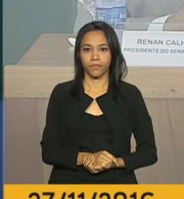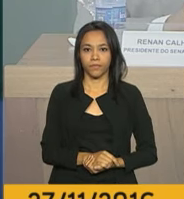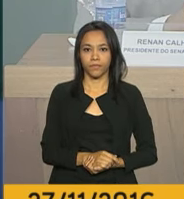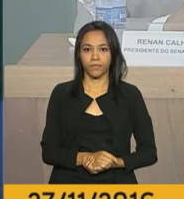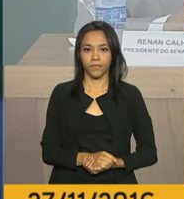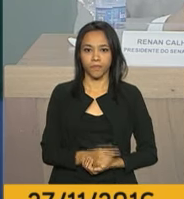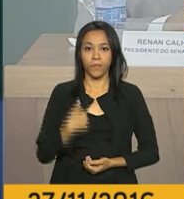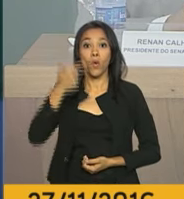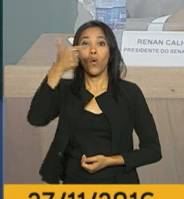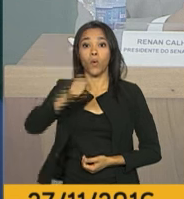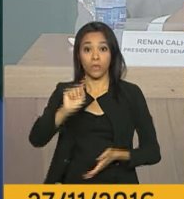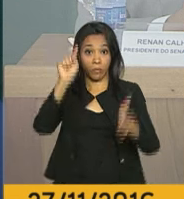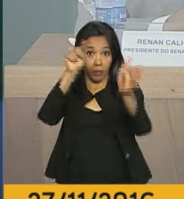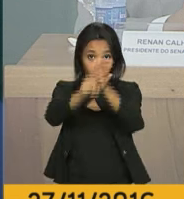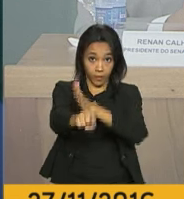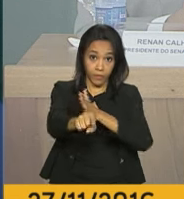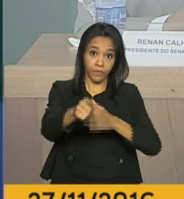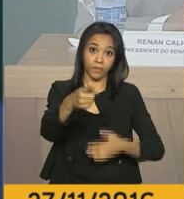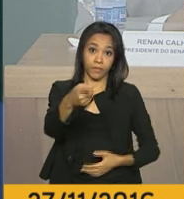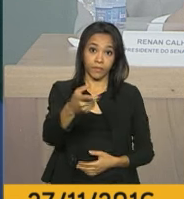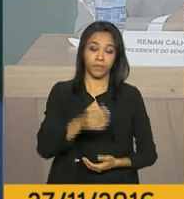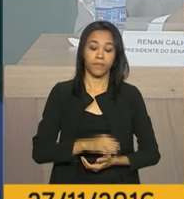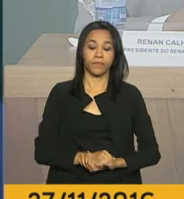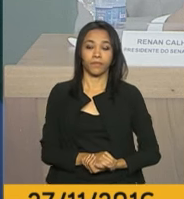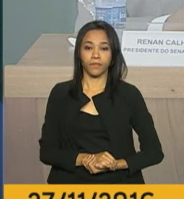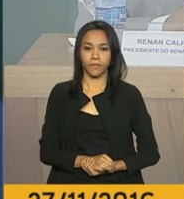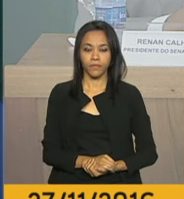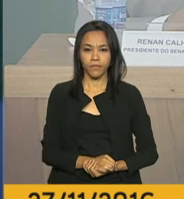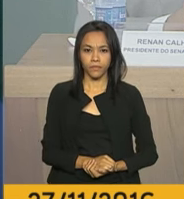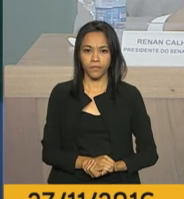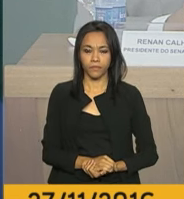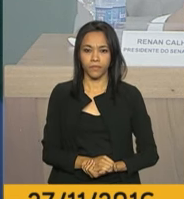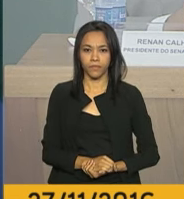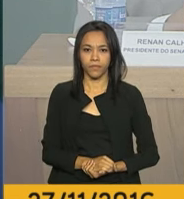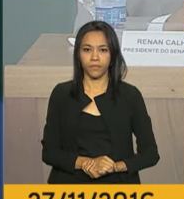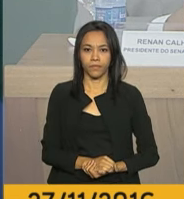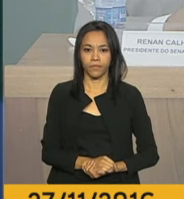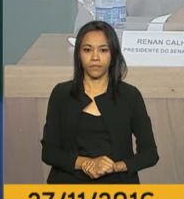Gente, próxima pergunta, Geisa Duarte, da TV Globo.